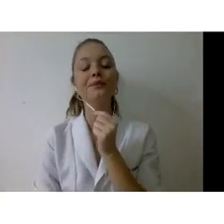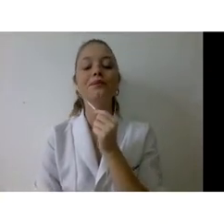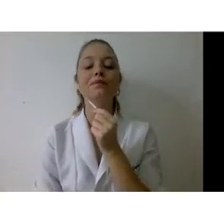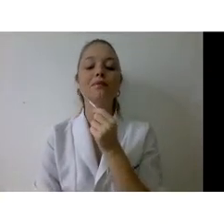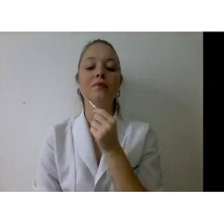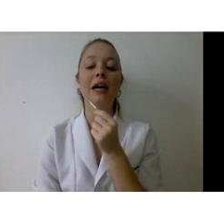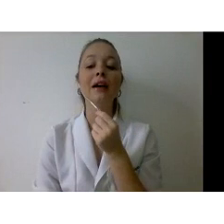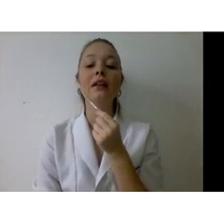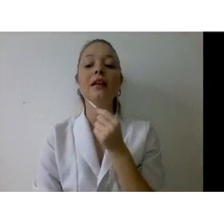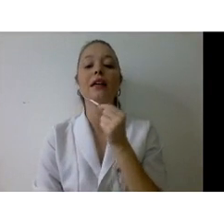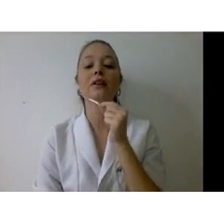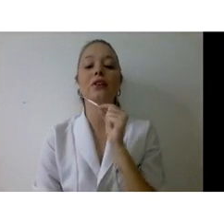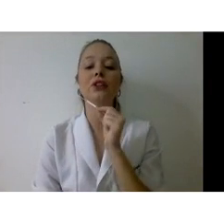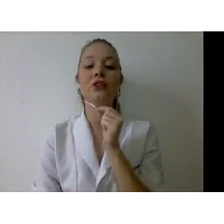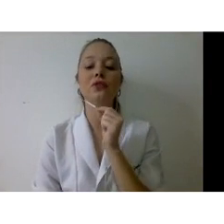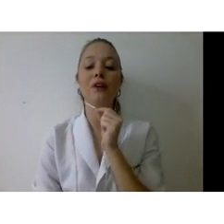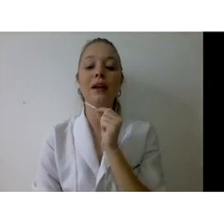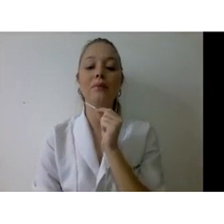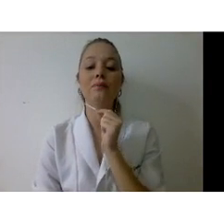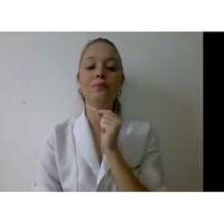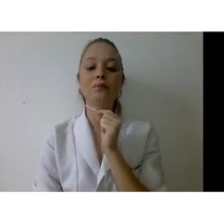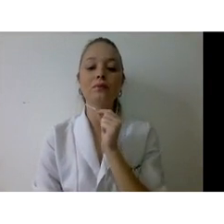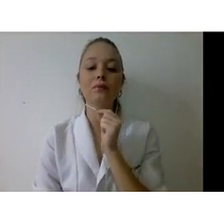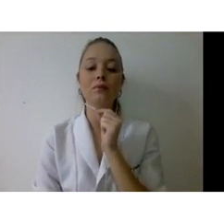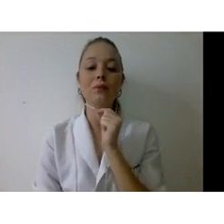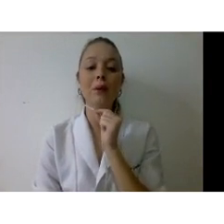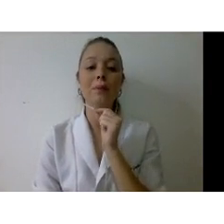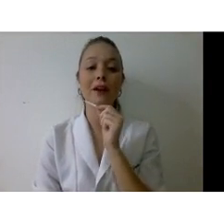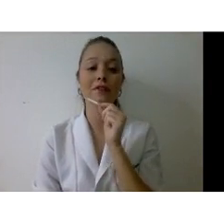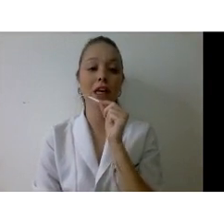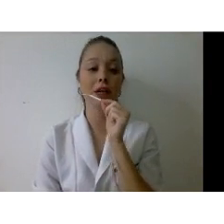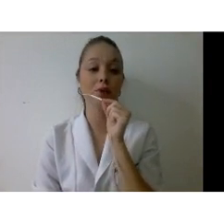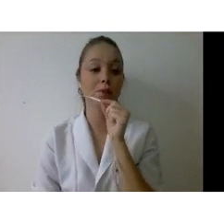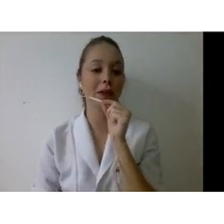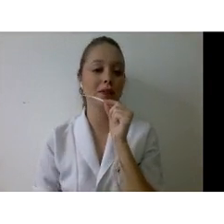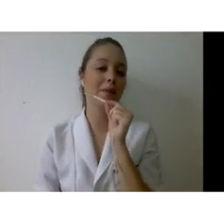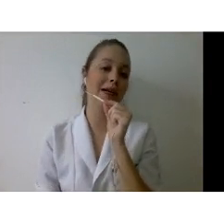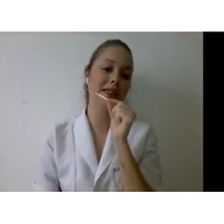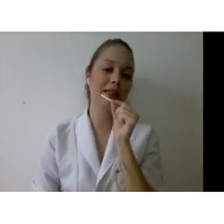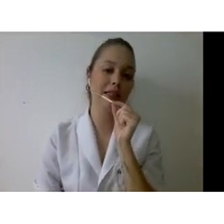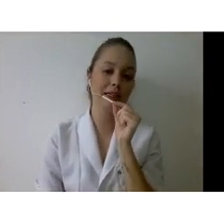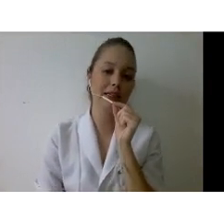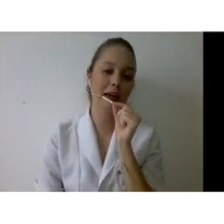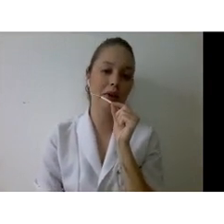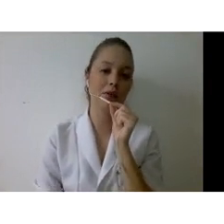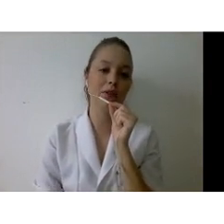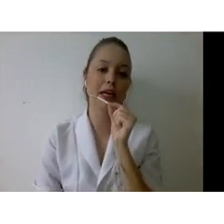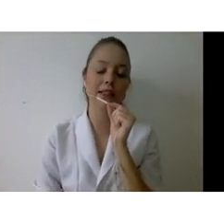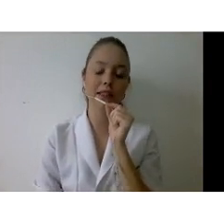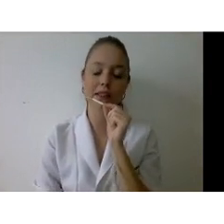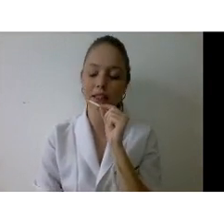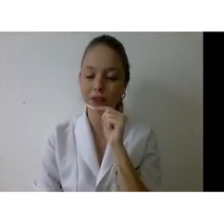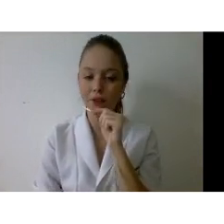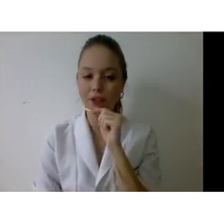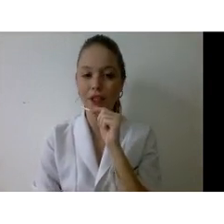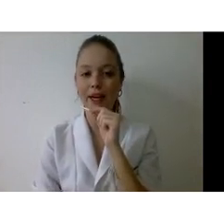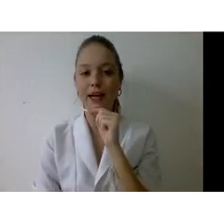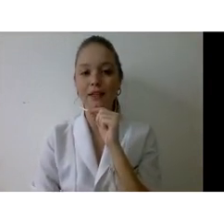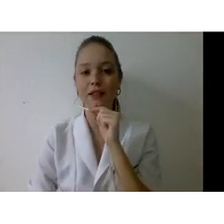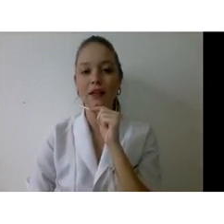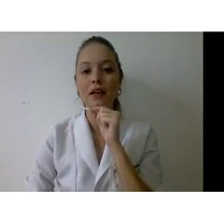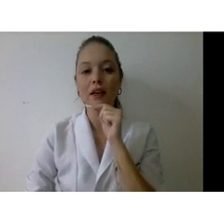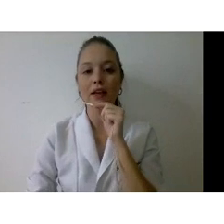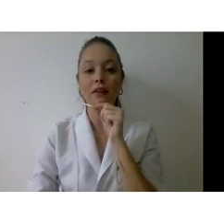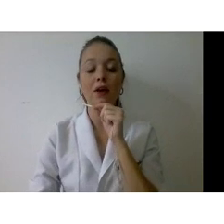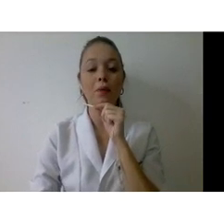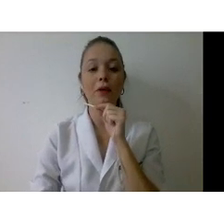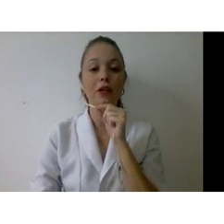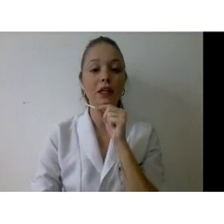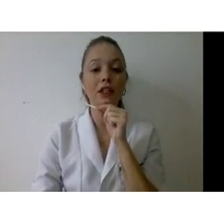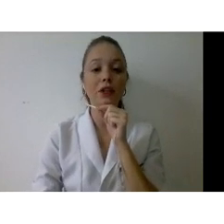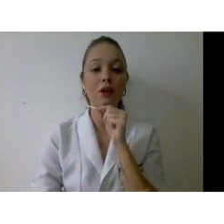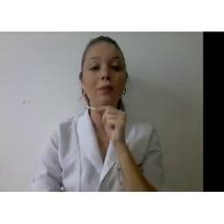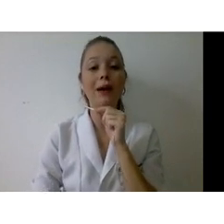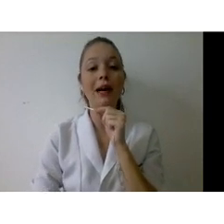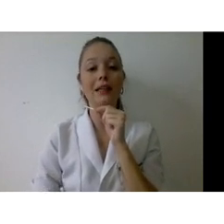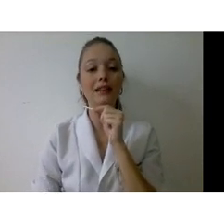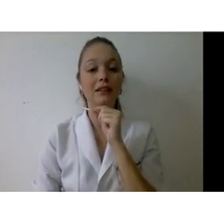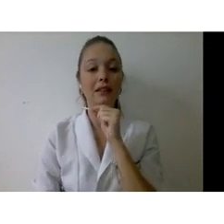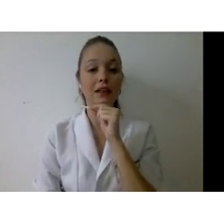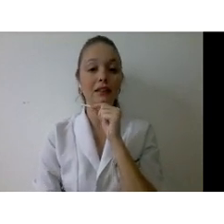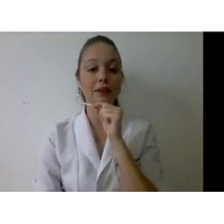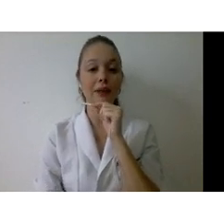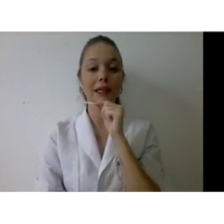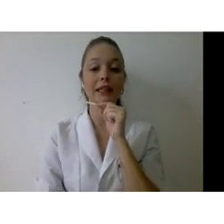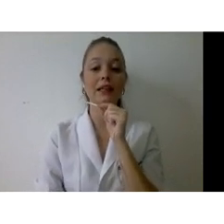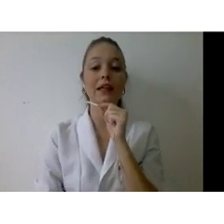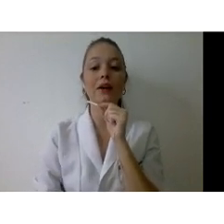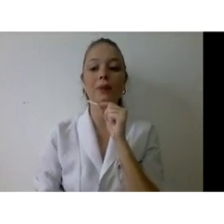aconteçam, tá? Então, a gente vai prevenir os principais acidentes que acontecem dentro de casa. Então, proteger